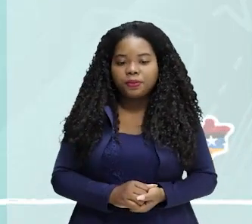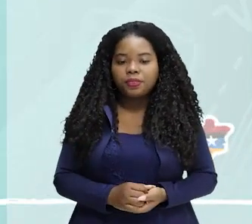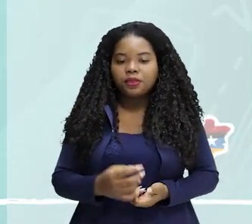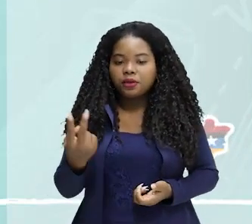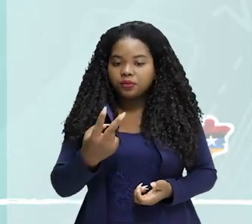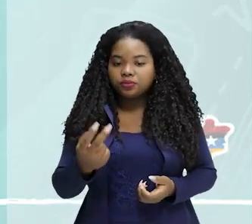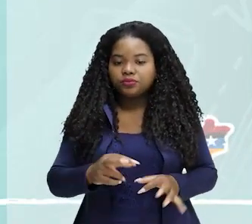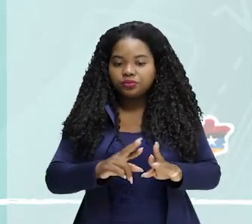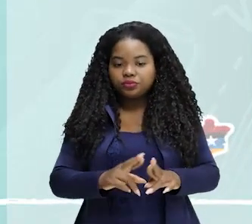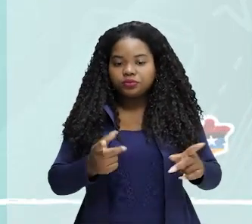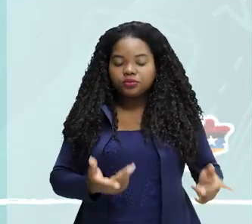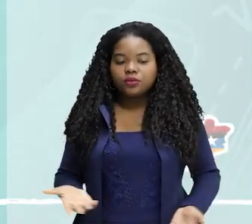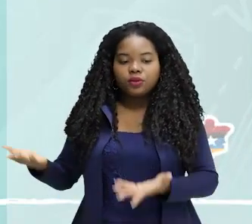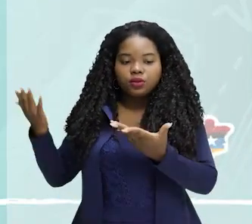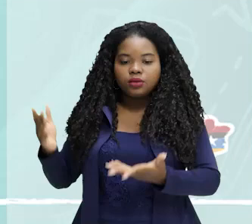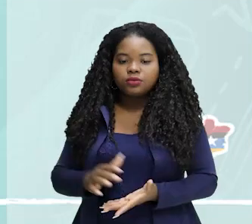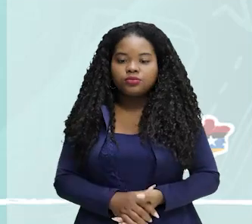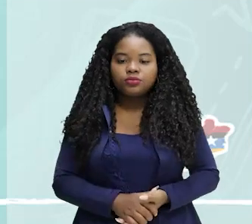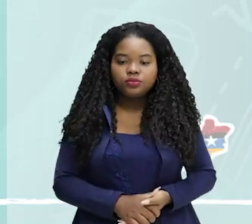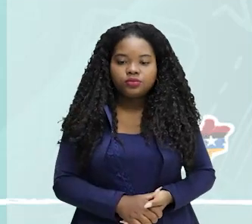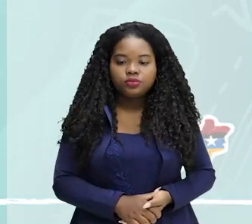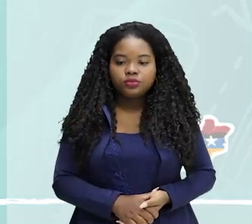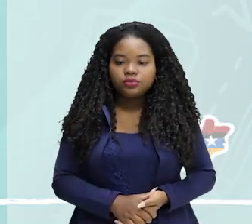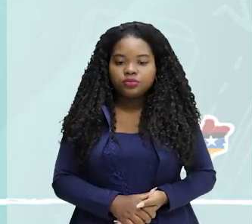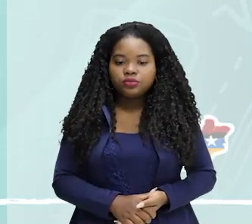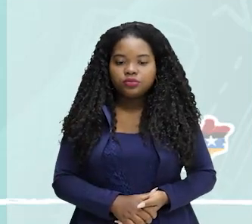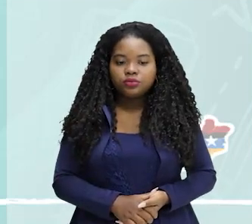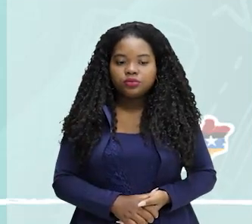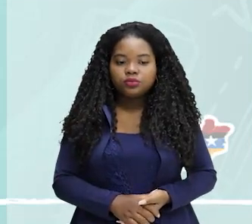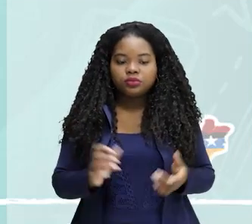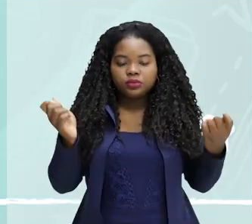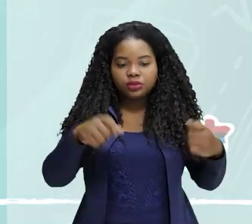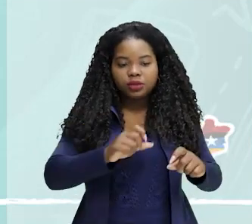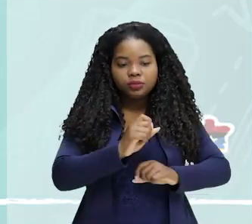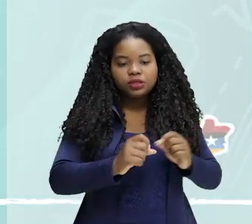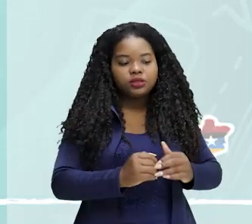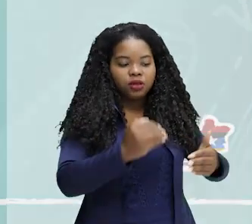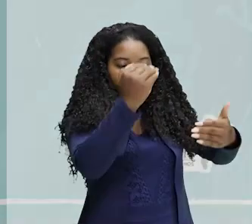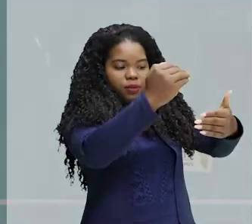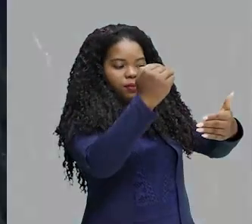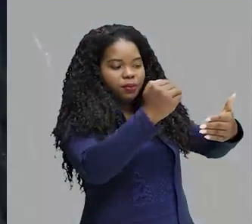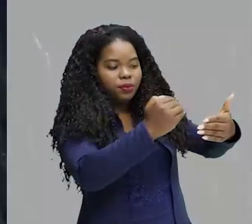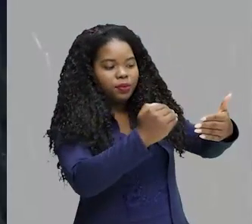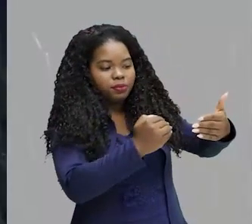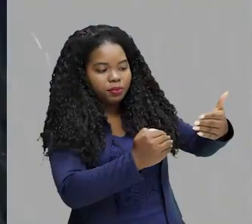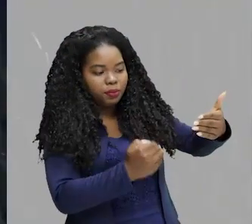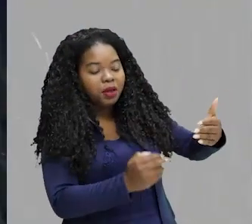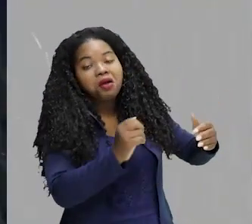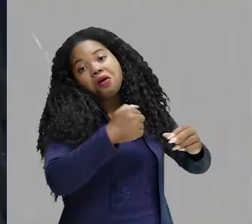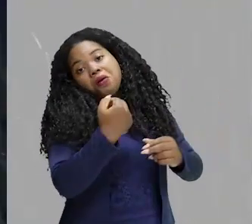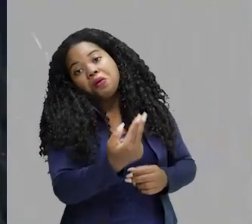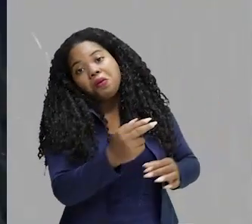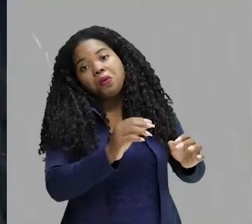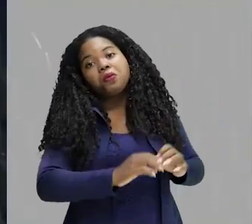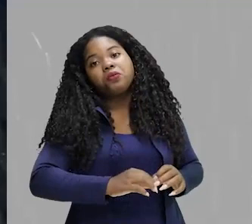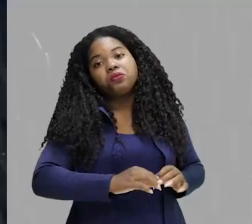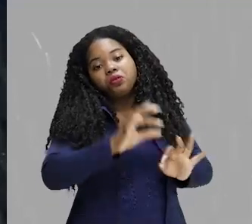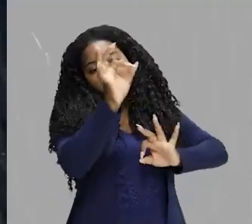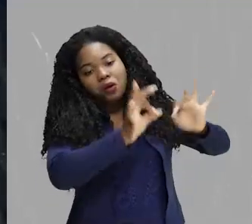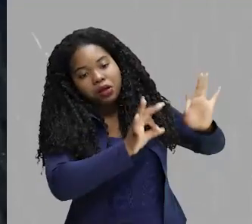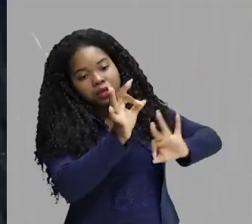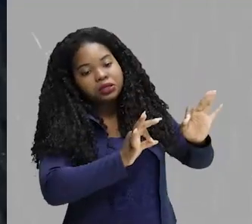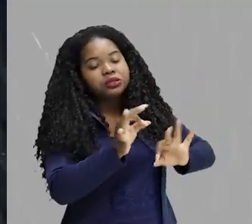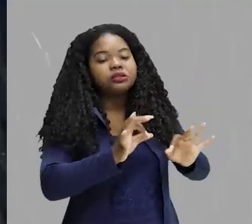verso. Então, tanto pode ser um texto corrido como dividido em versos. A poesia é especificamente